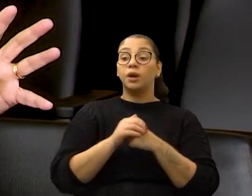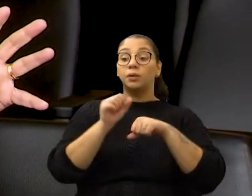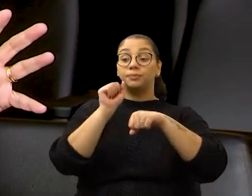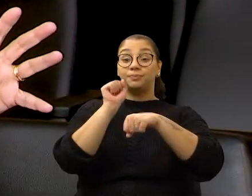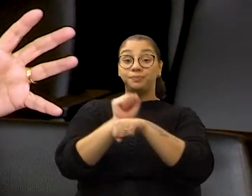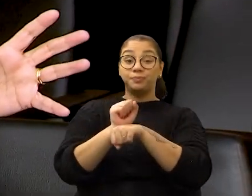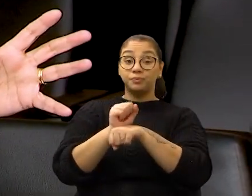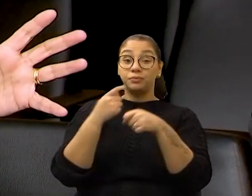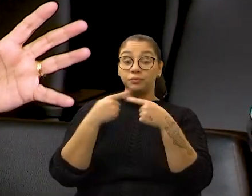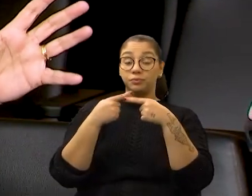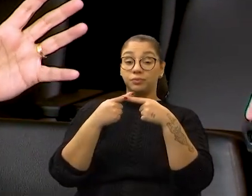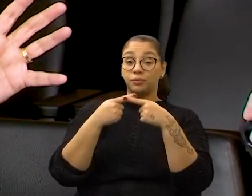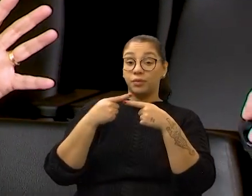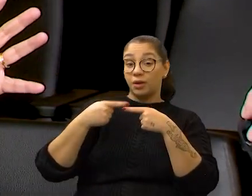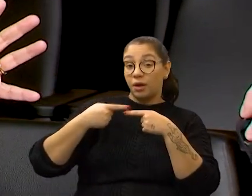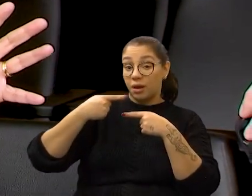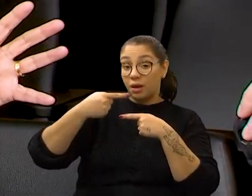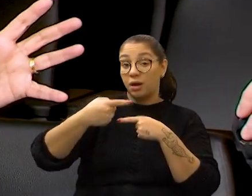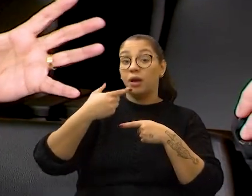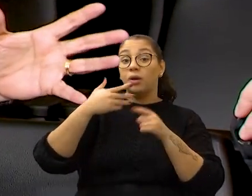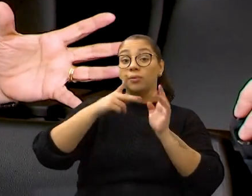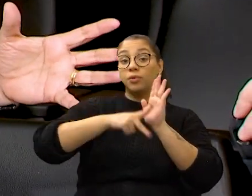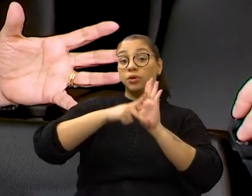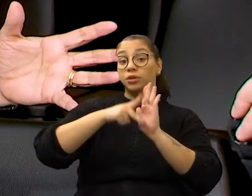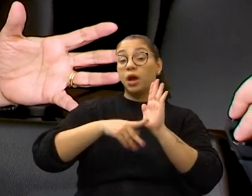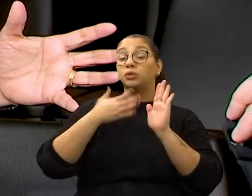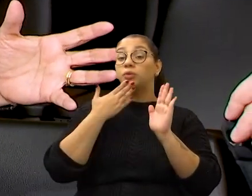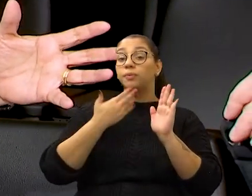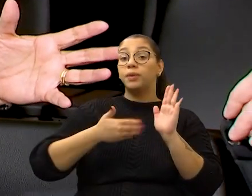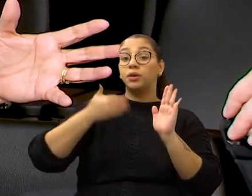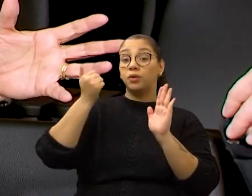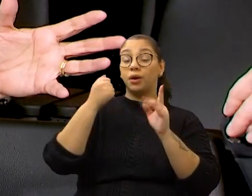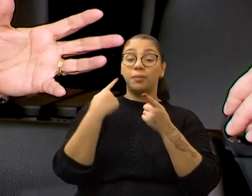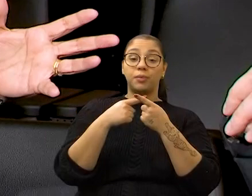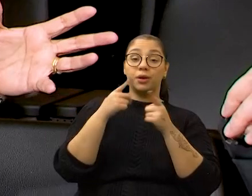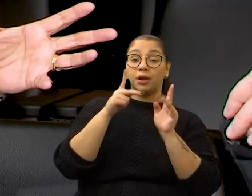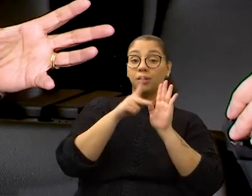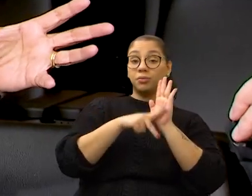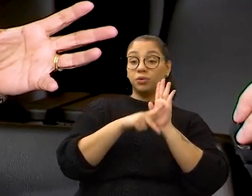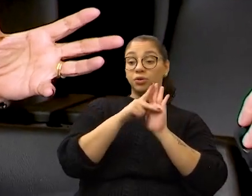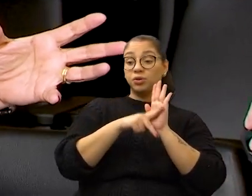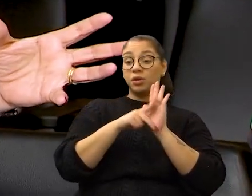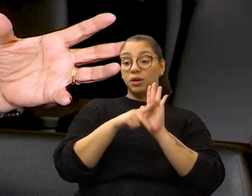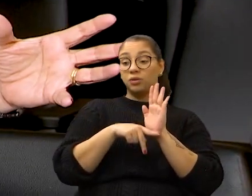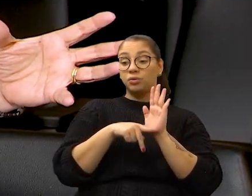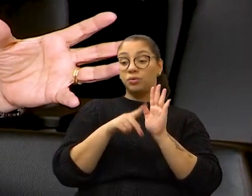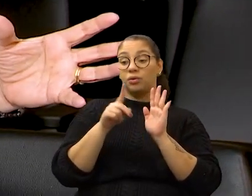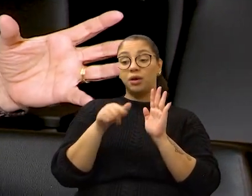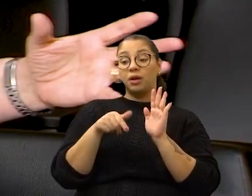parou para ter um aditamento para melhorar o projeto, que o projeto era